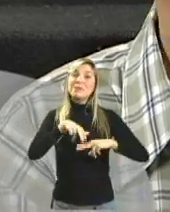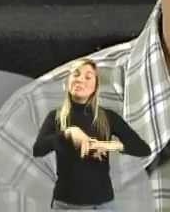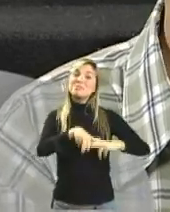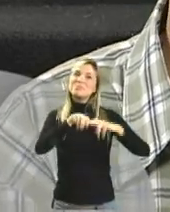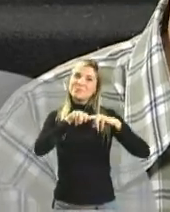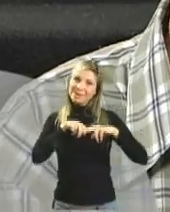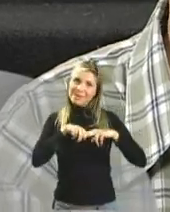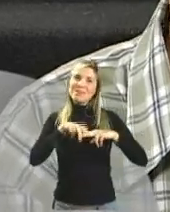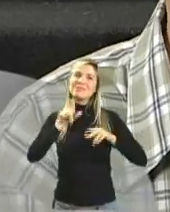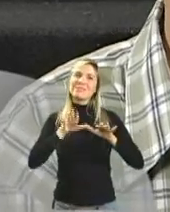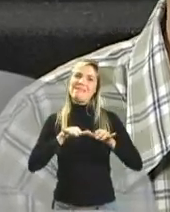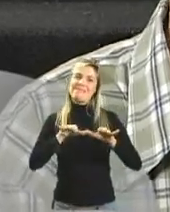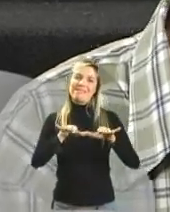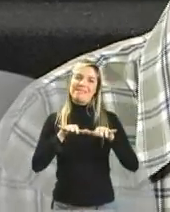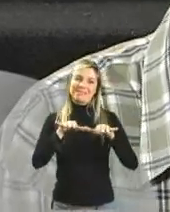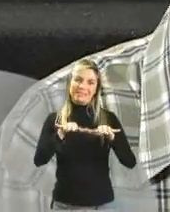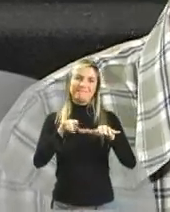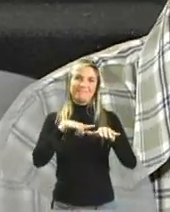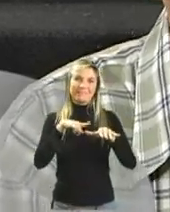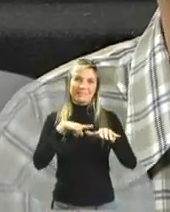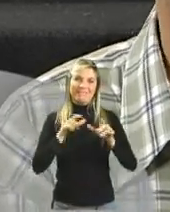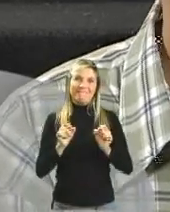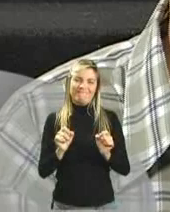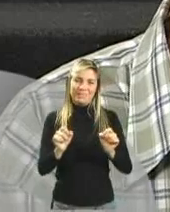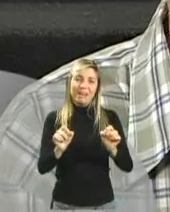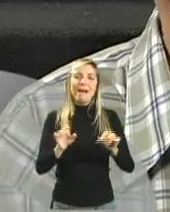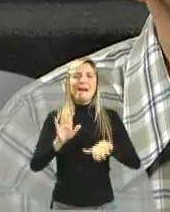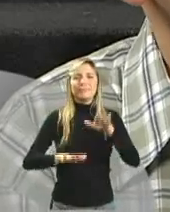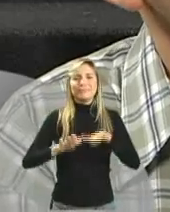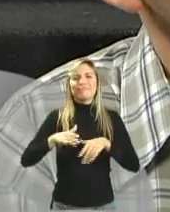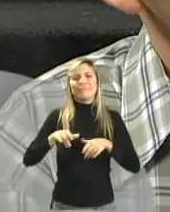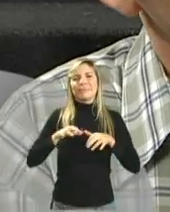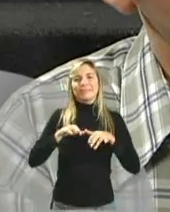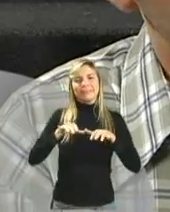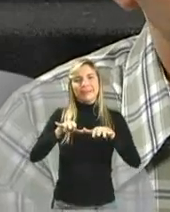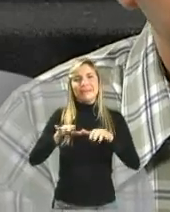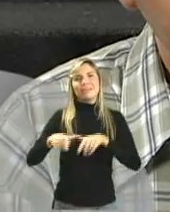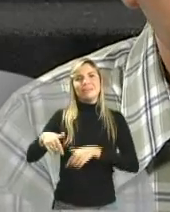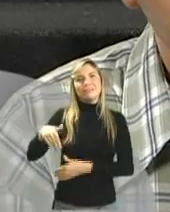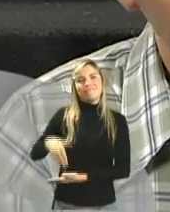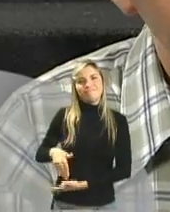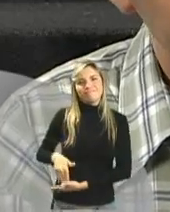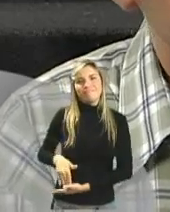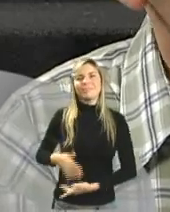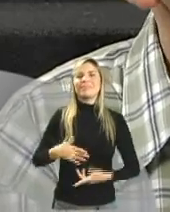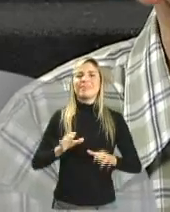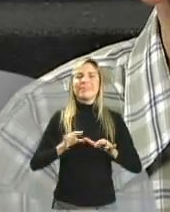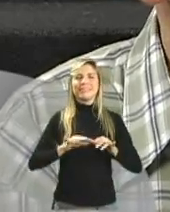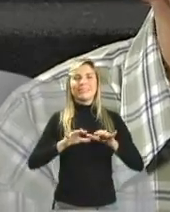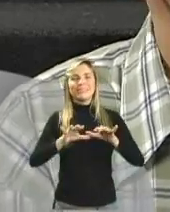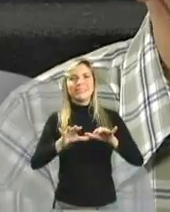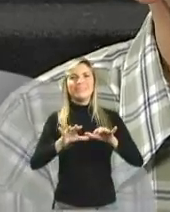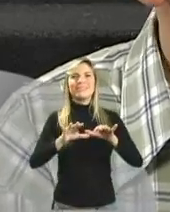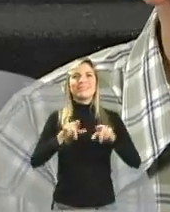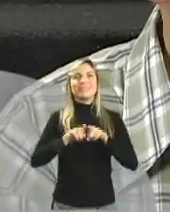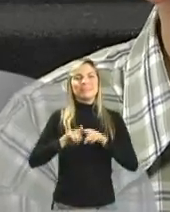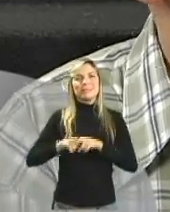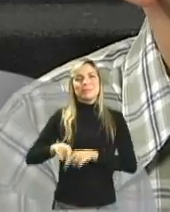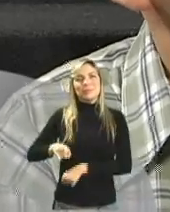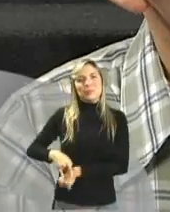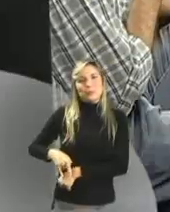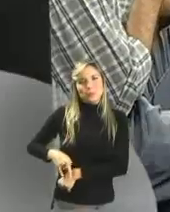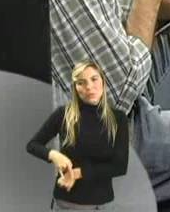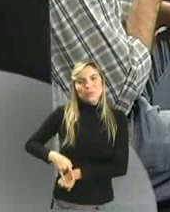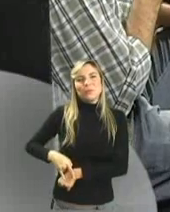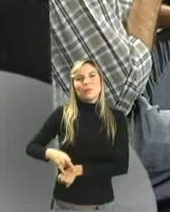são derivações a partir do câncer. Câncer colorretal, câncer ligando, né, algumas estruturas